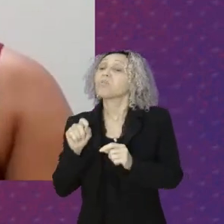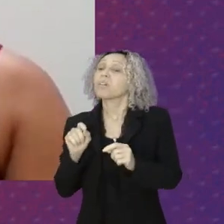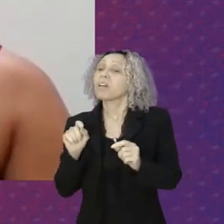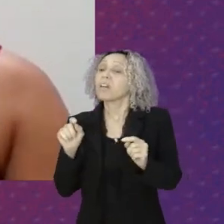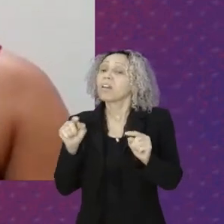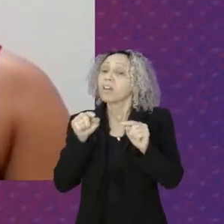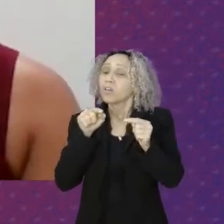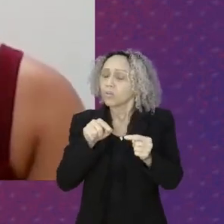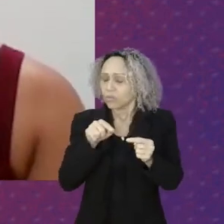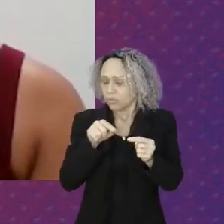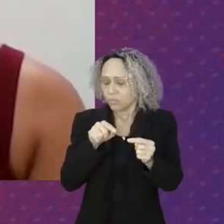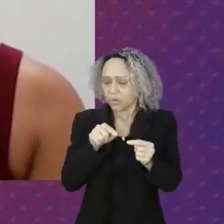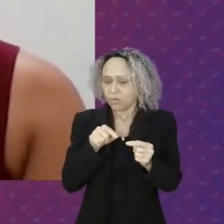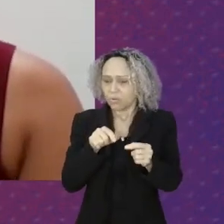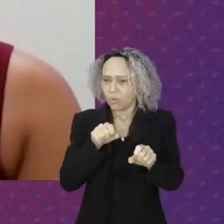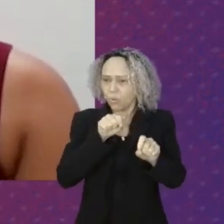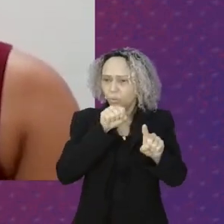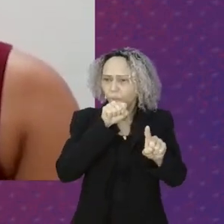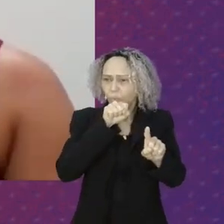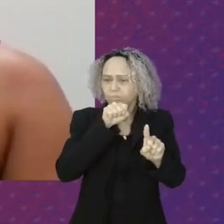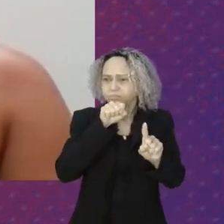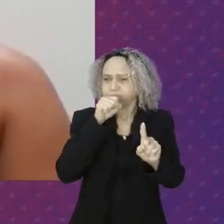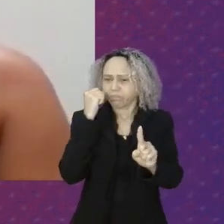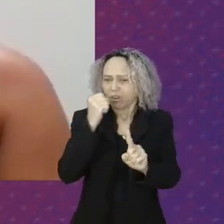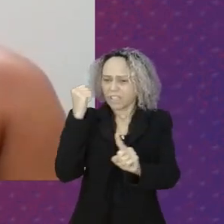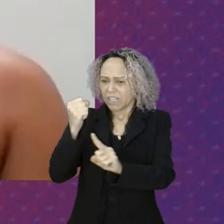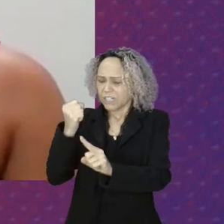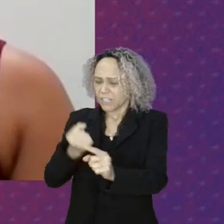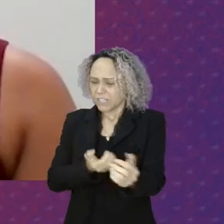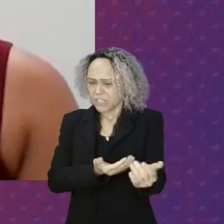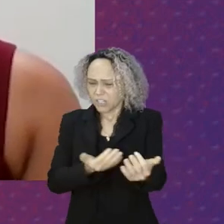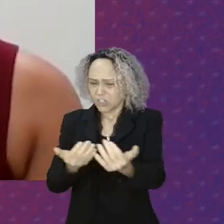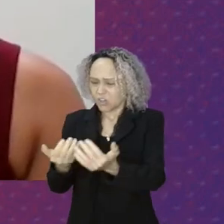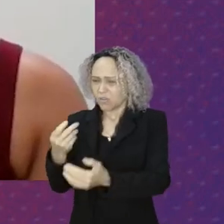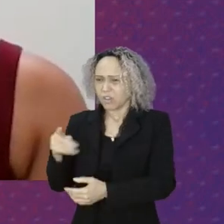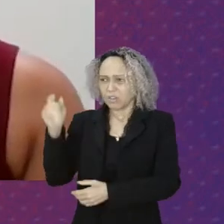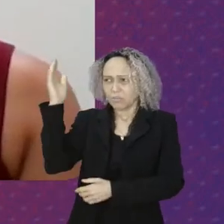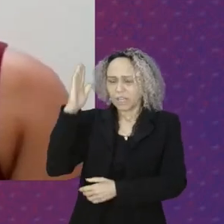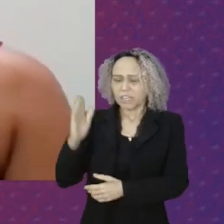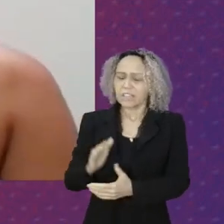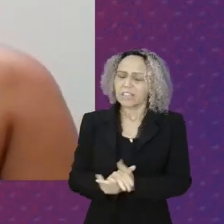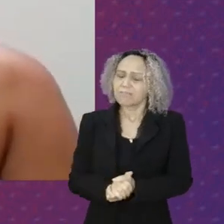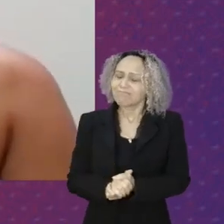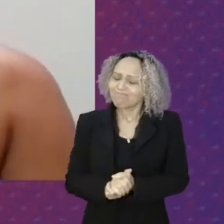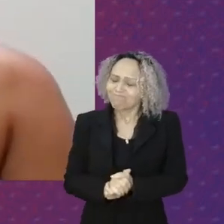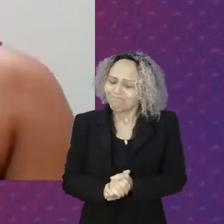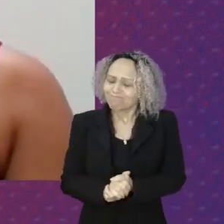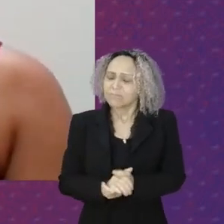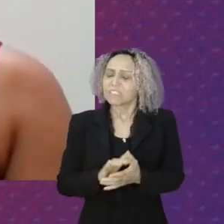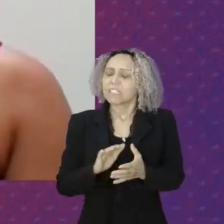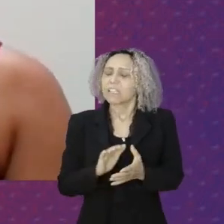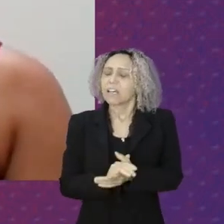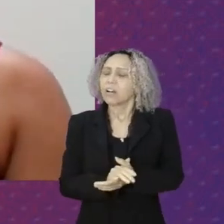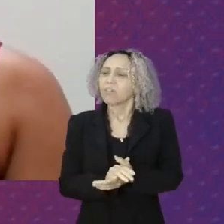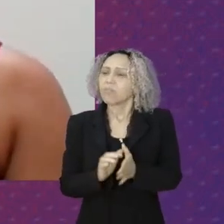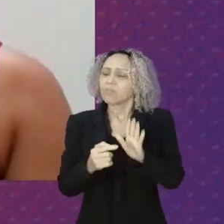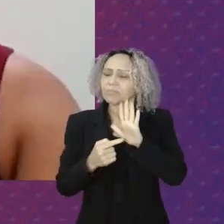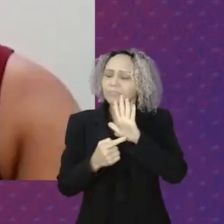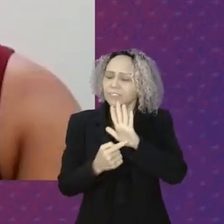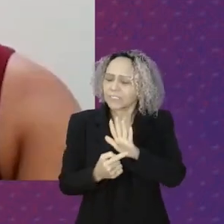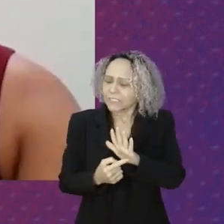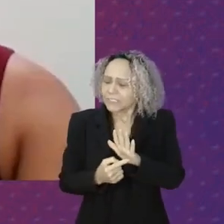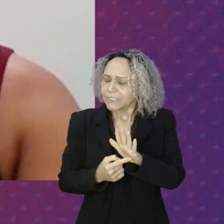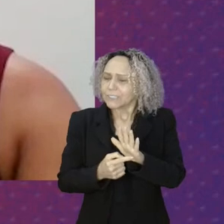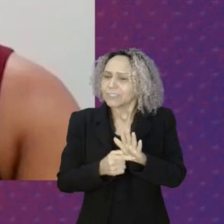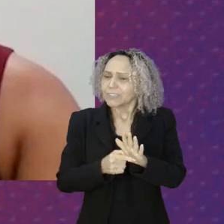relatório destaca que a cada 23 minutos um jovem negro é assassinado, e que por conta desse tempo, né, de homicídios